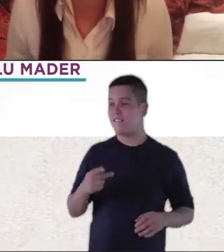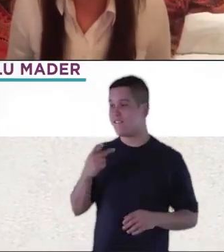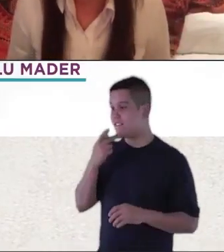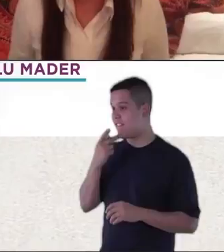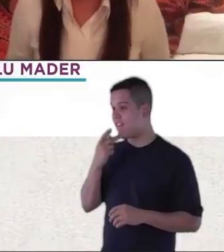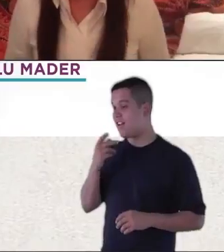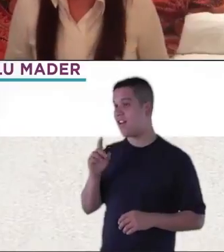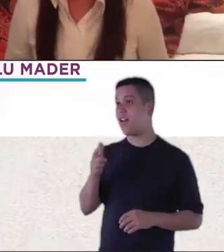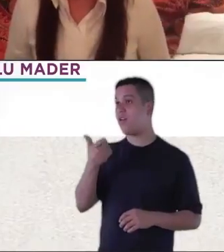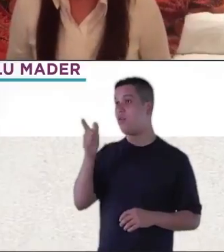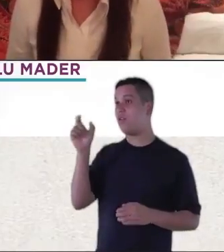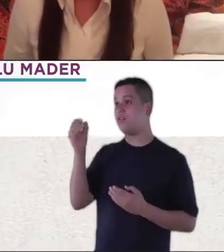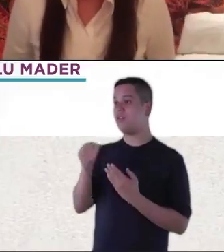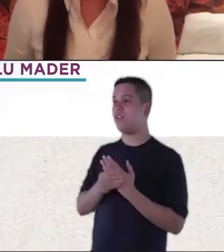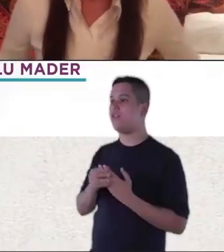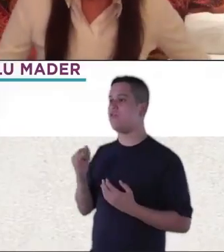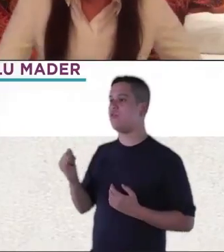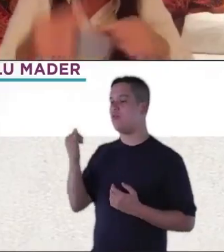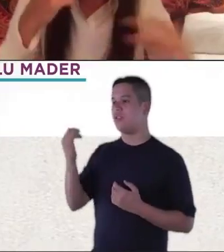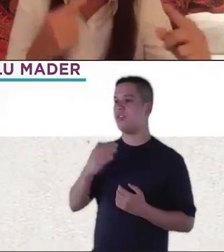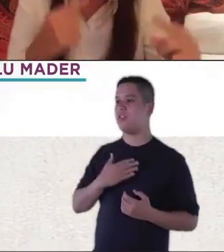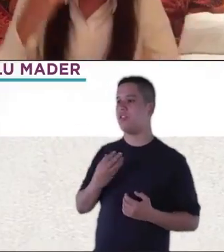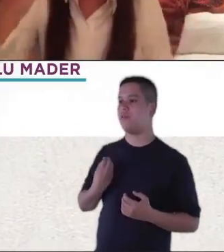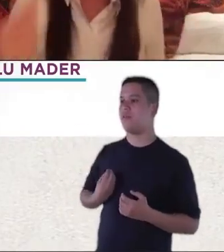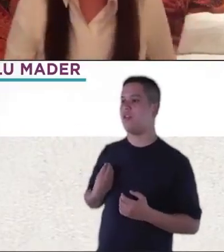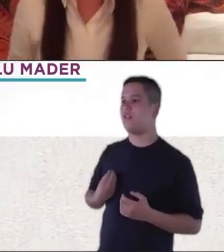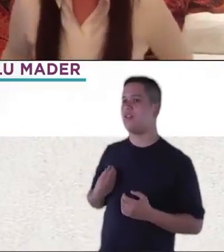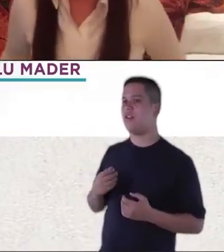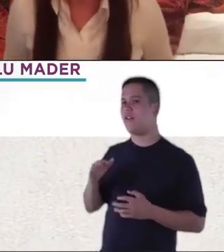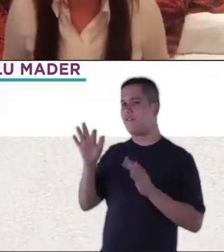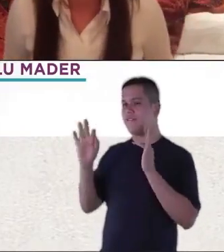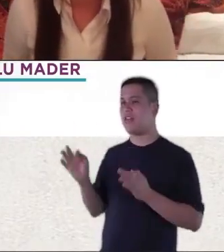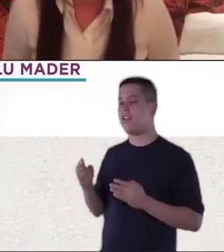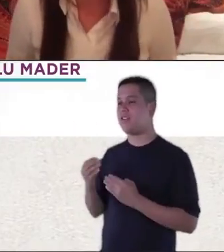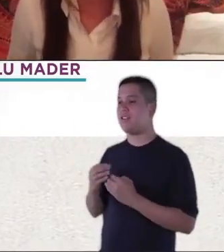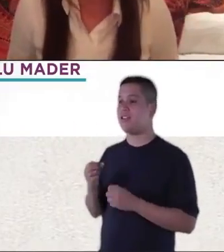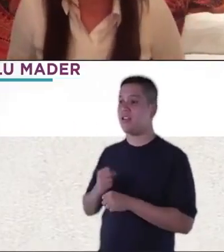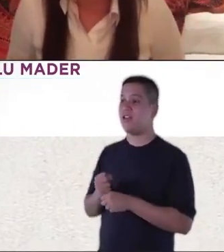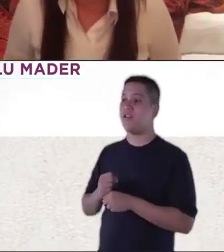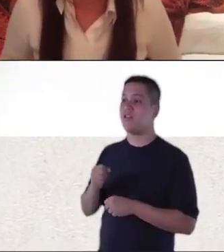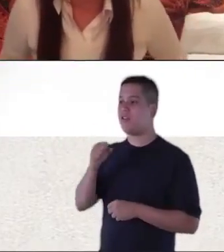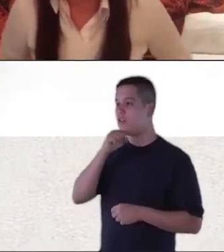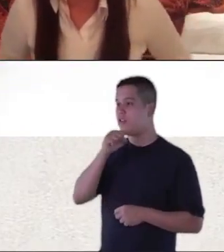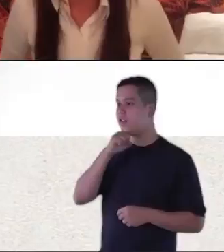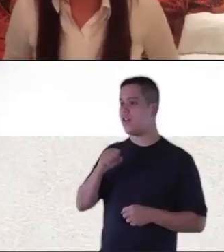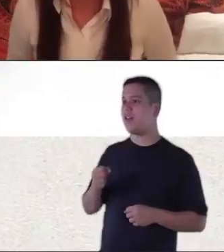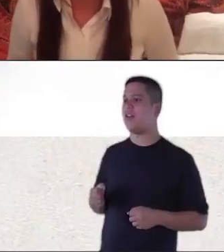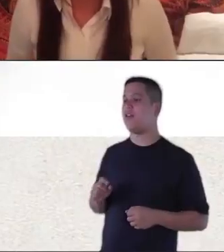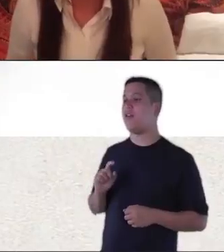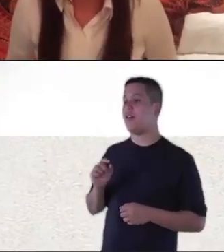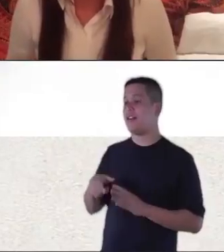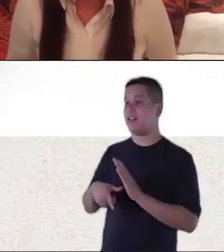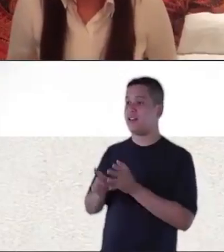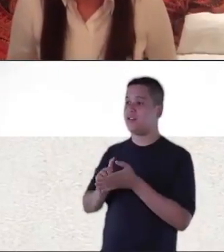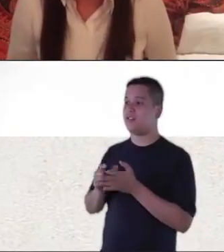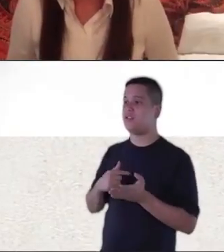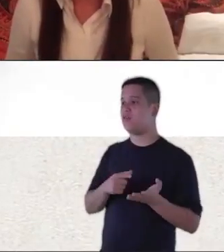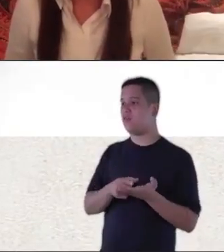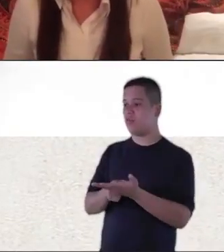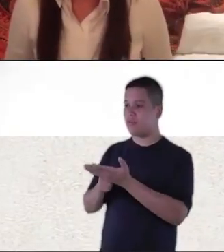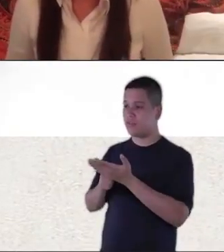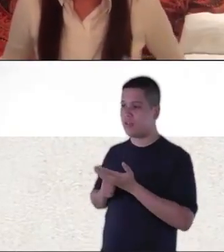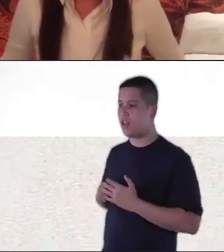muito importante na minha vida. Eu li antes de ser convidada, para fazer o filme,